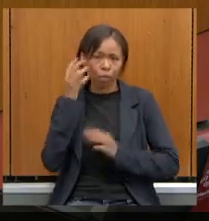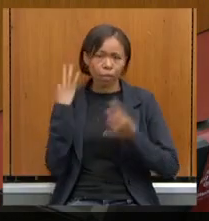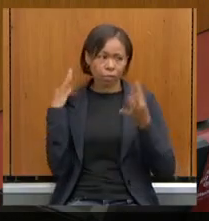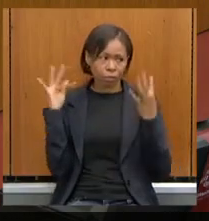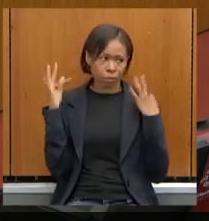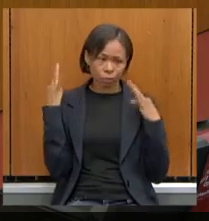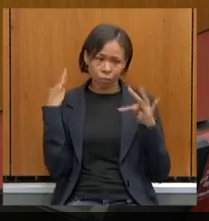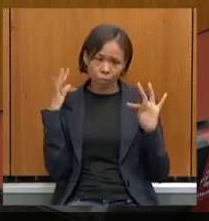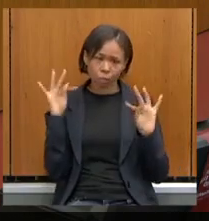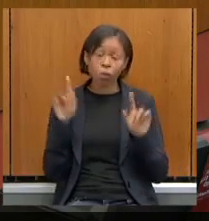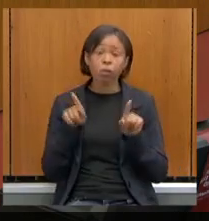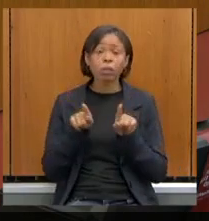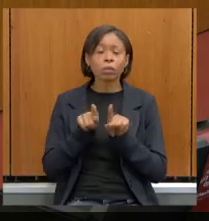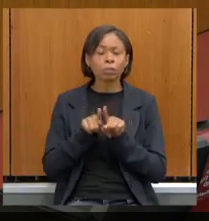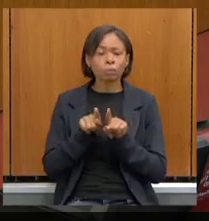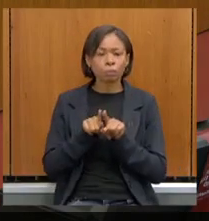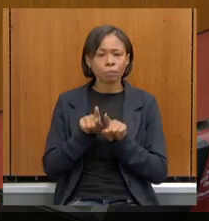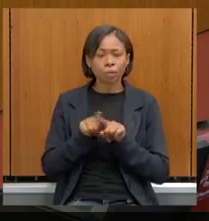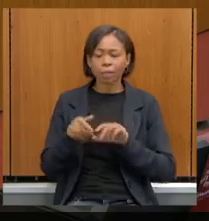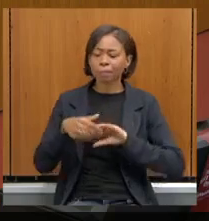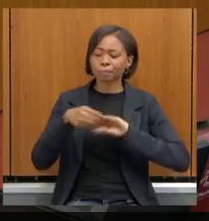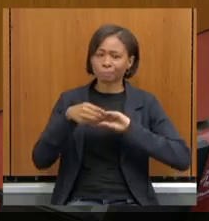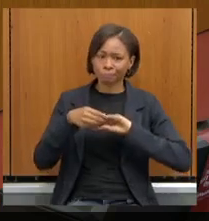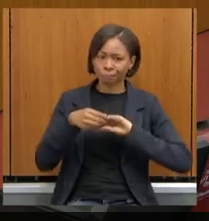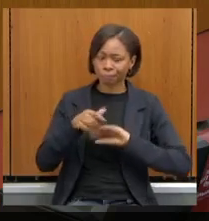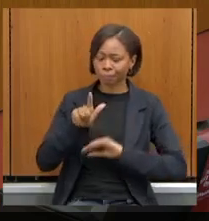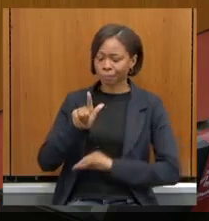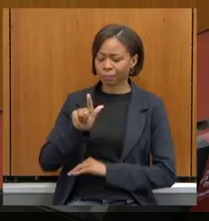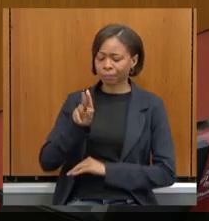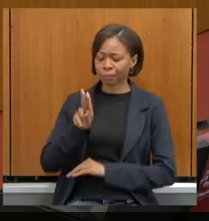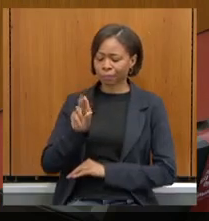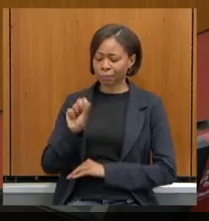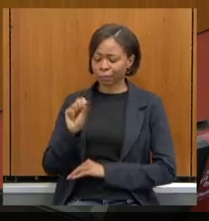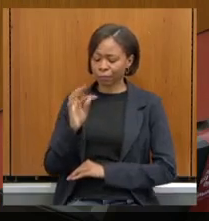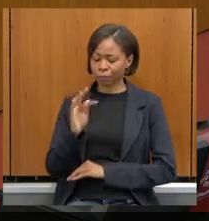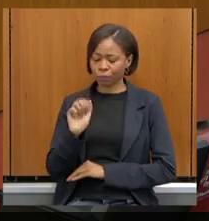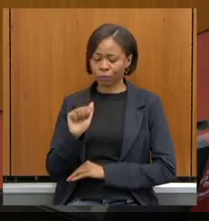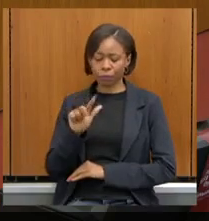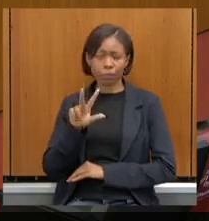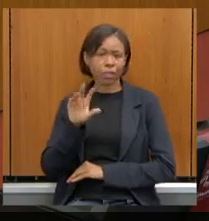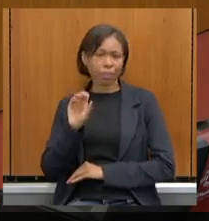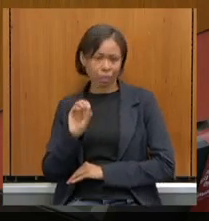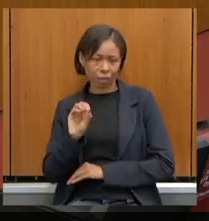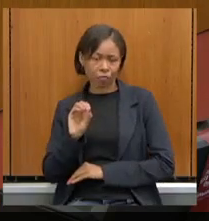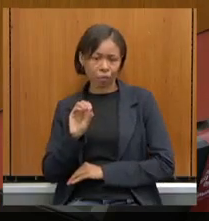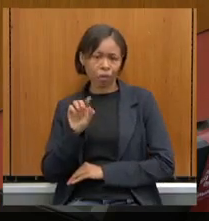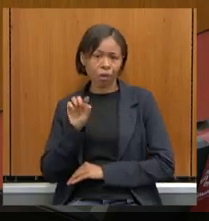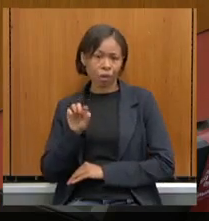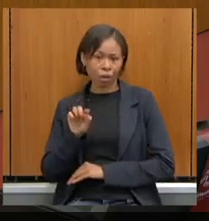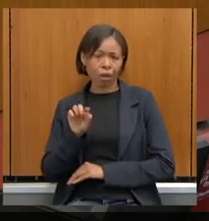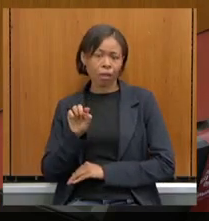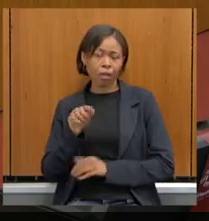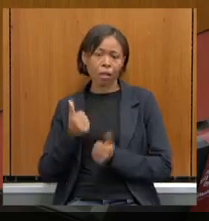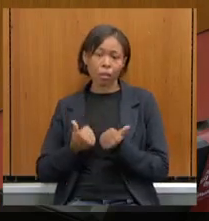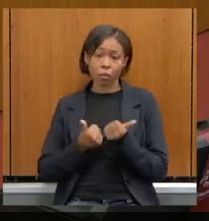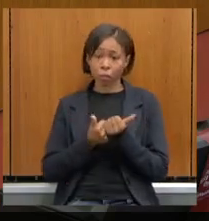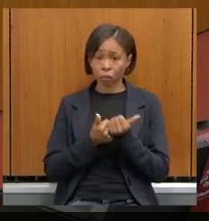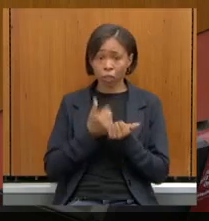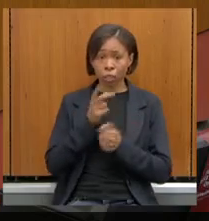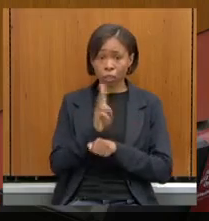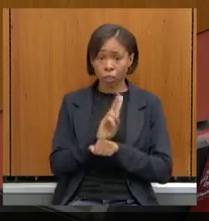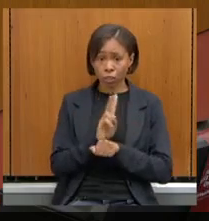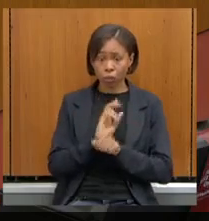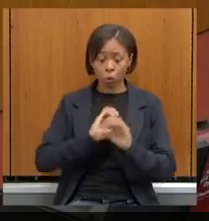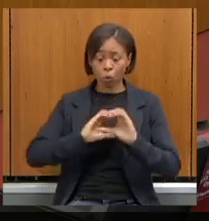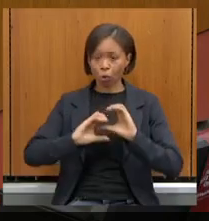Saudar também a presença do senhor Gustavo de Oliveira, assessor-chefe de comunicação social,